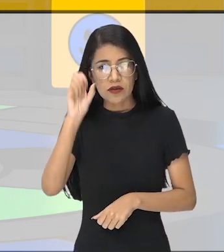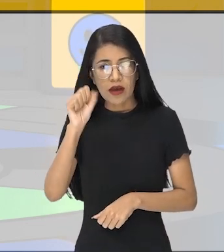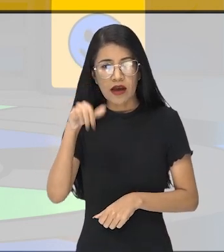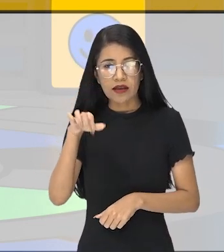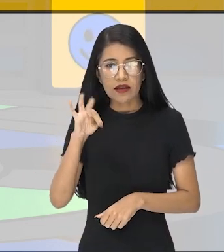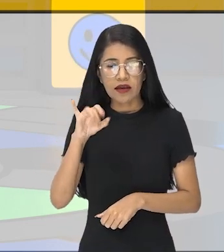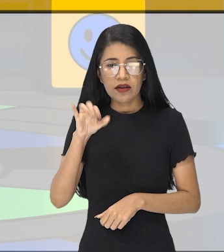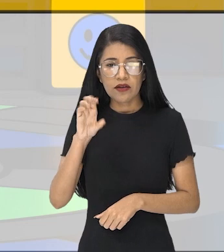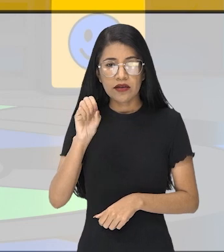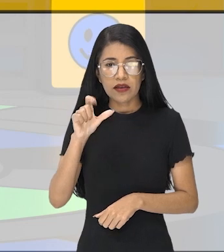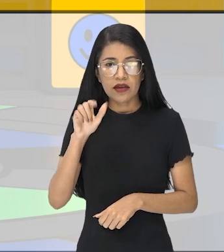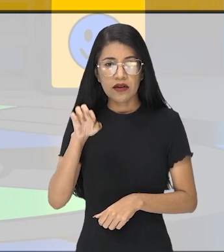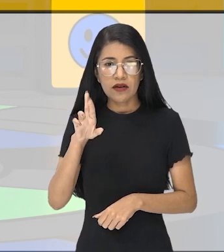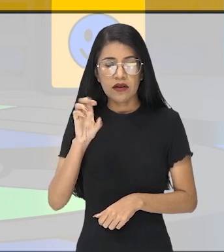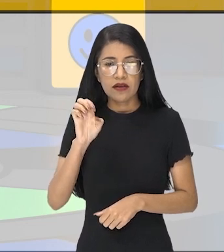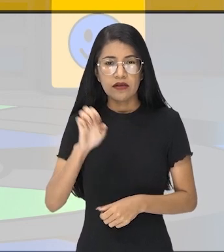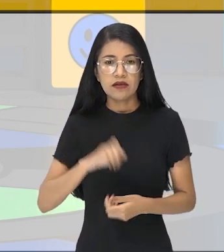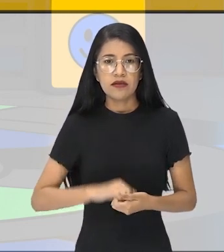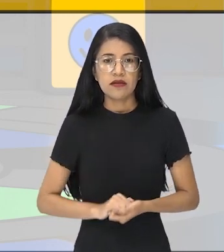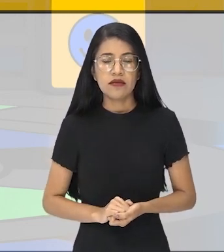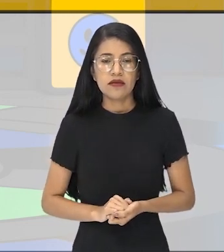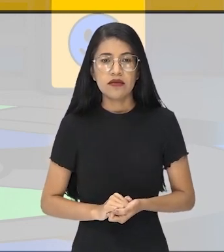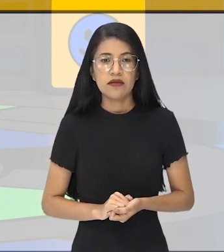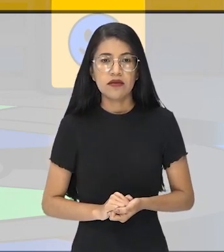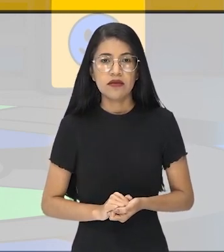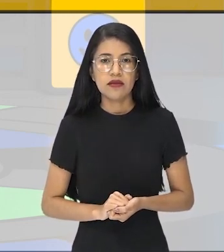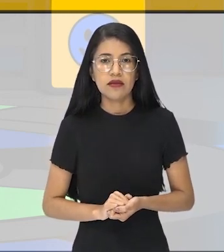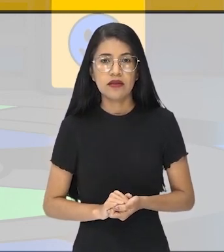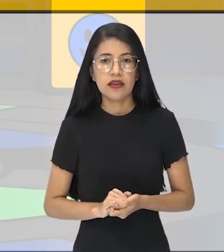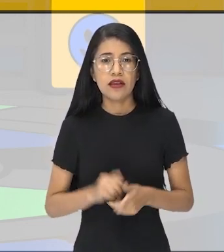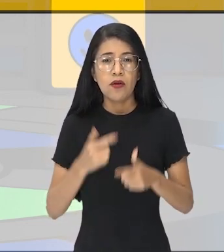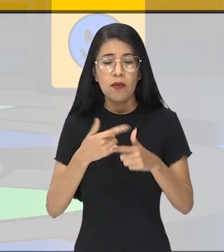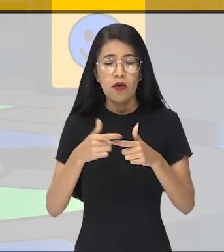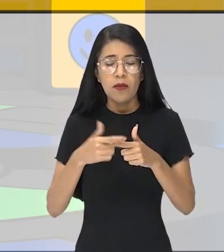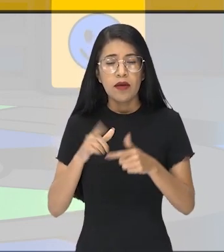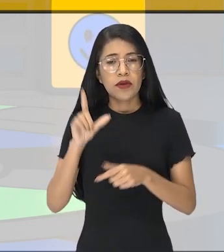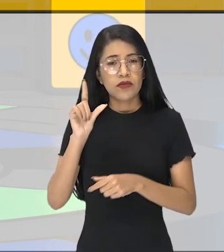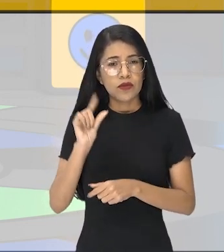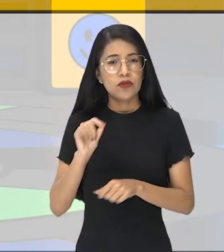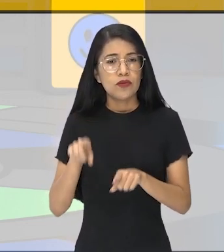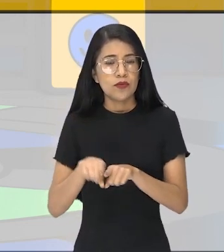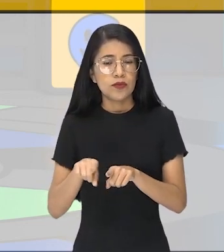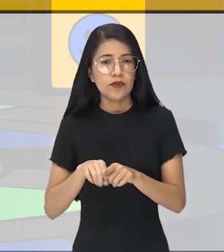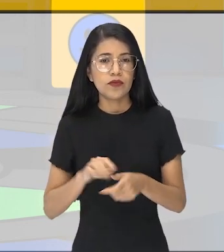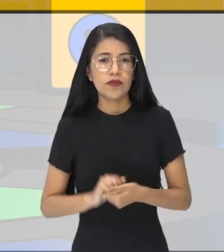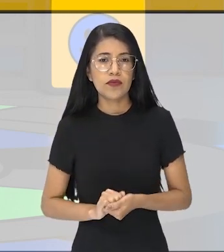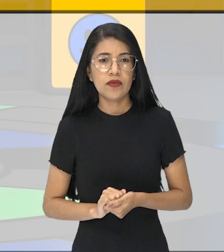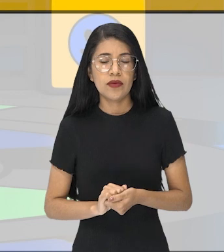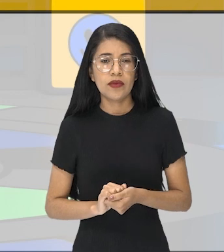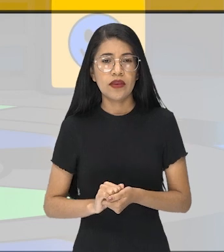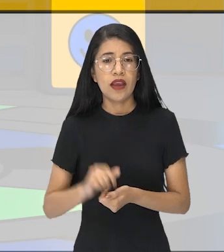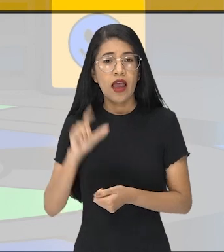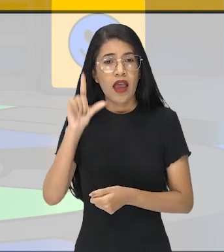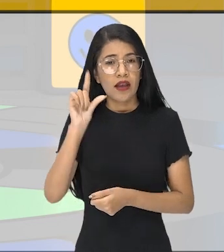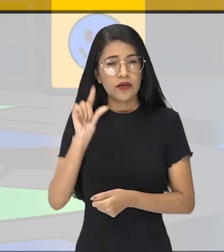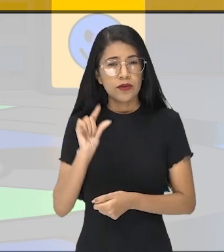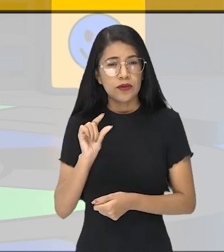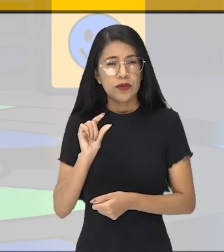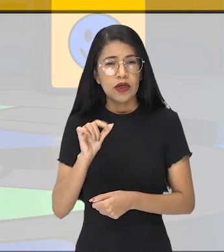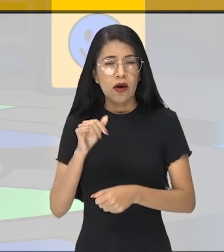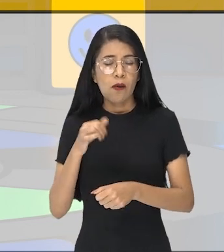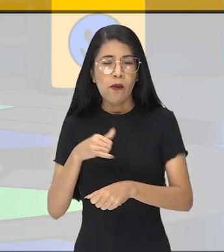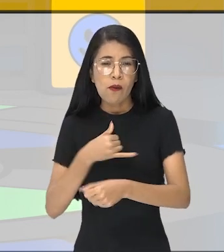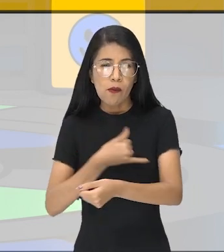arteriosclerose. Assim, diminuindo problemas vasculares também. Redução de triglicérides e aumento